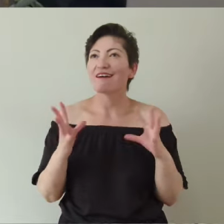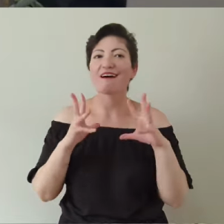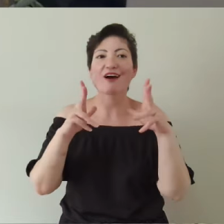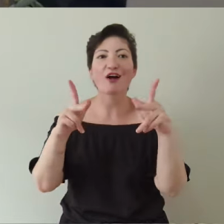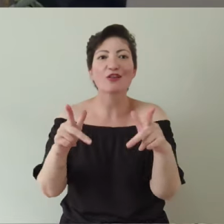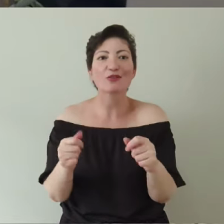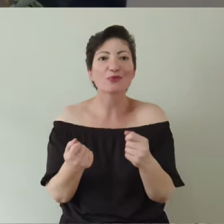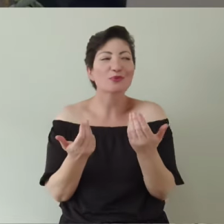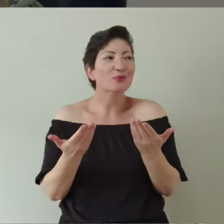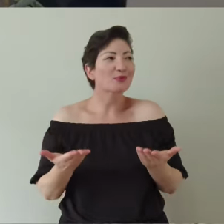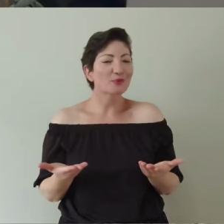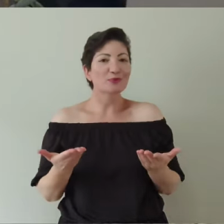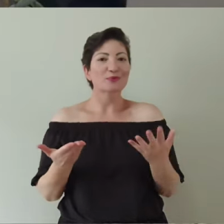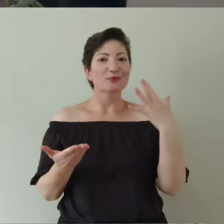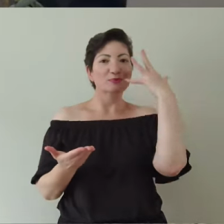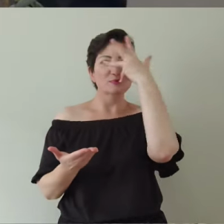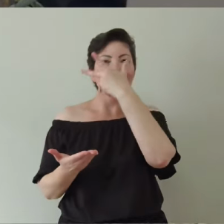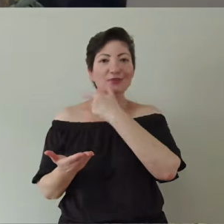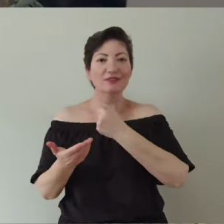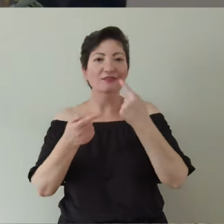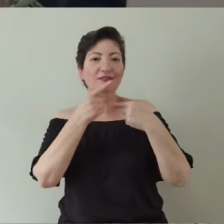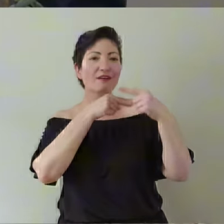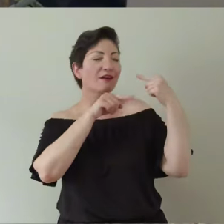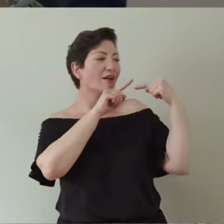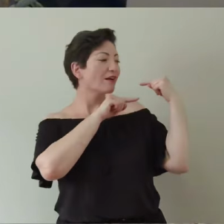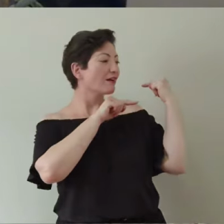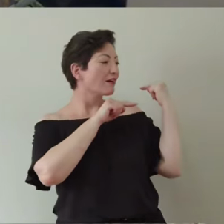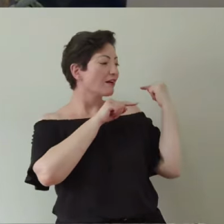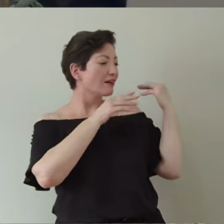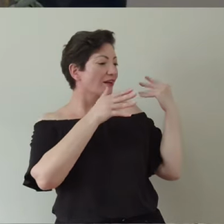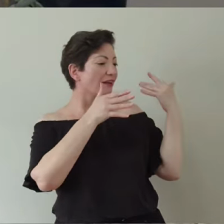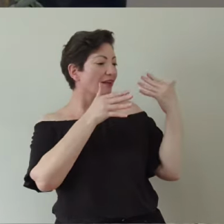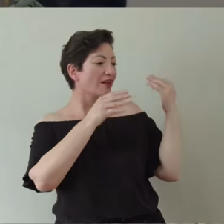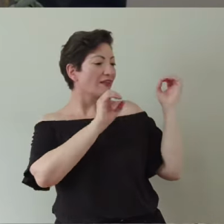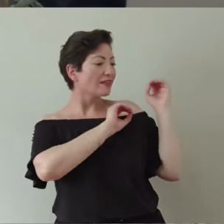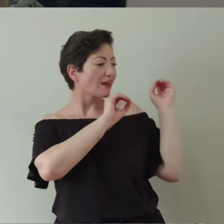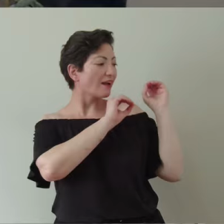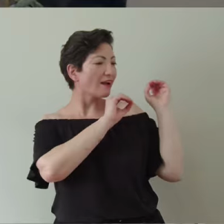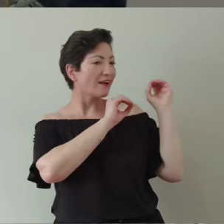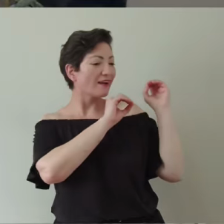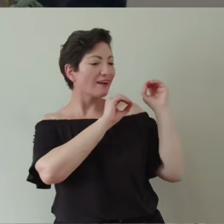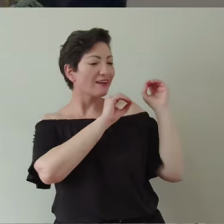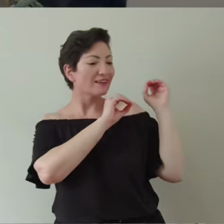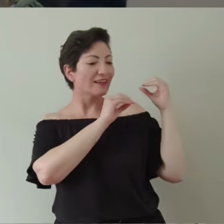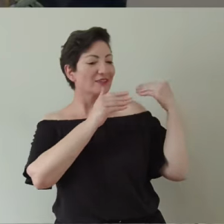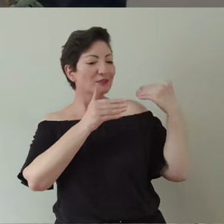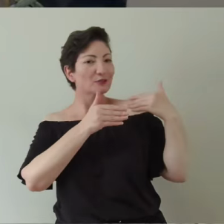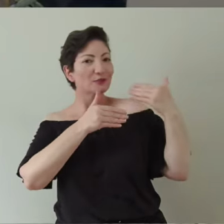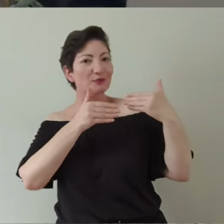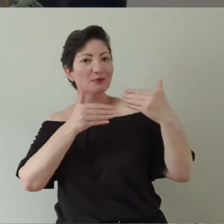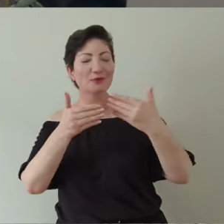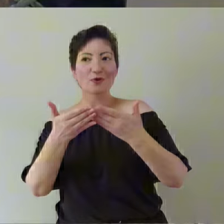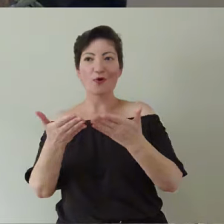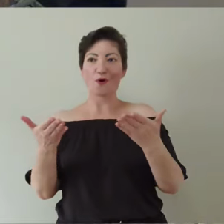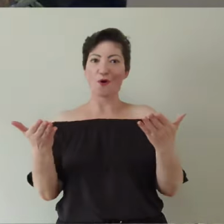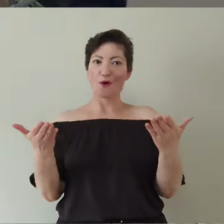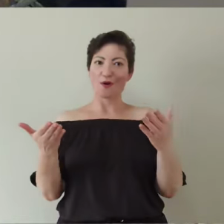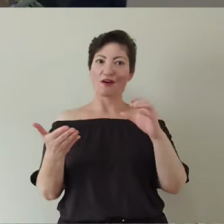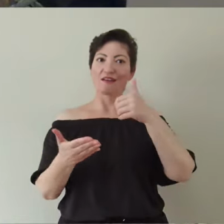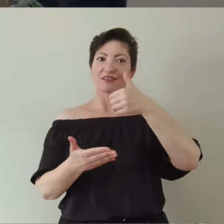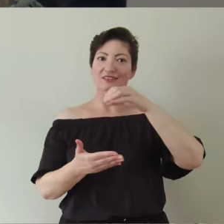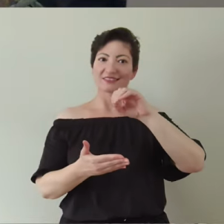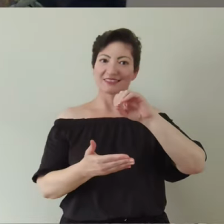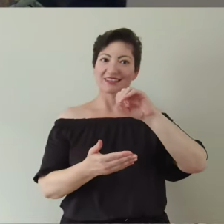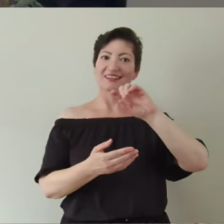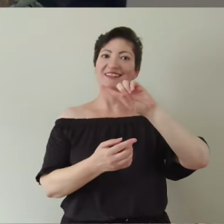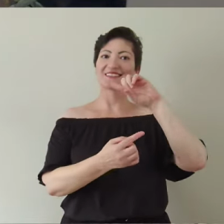chegou. Então é muito bonito olhar para trás e ver que a gente não tinha nada, né? E hoje é um grupo